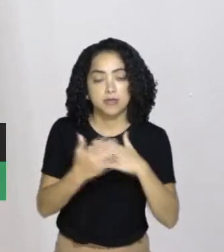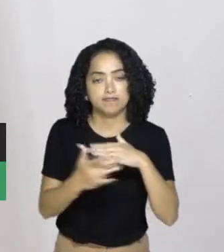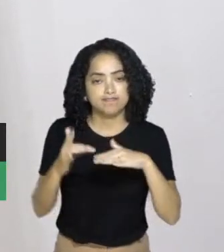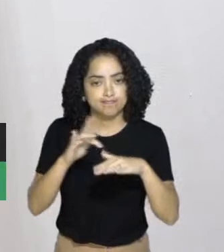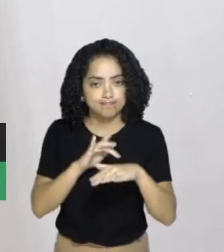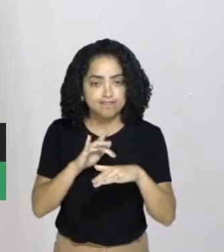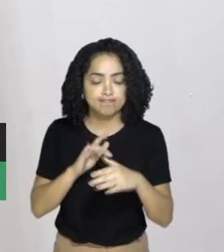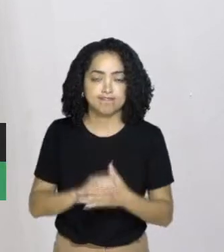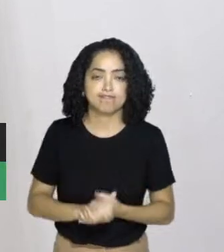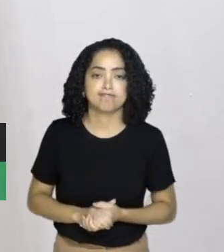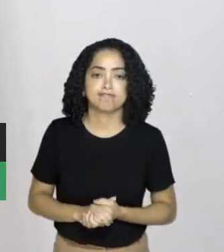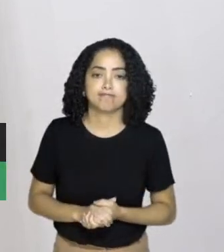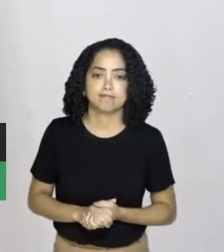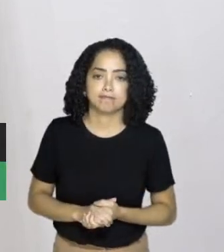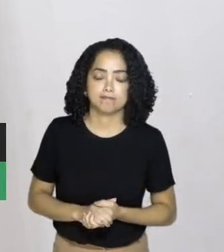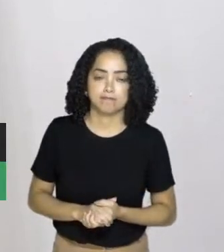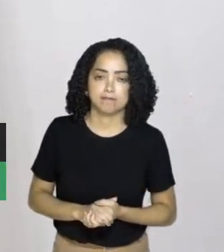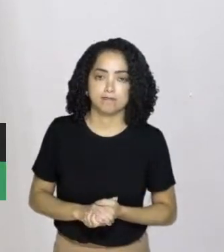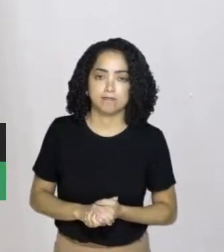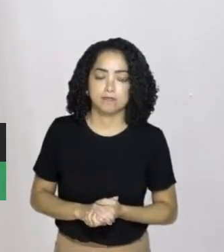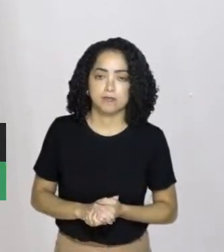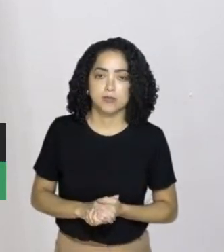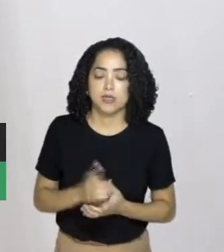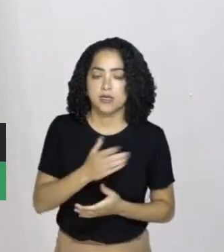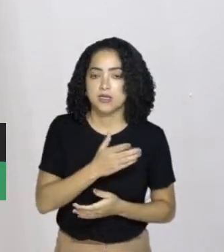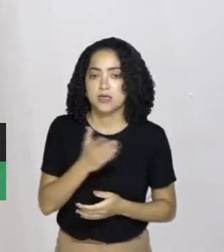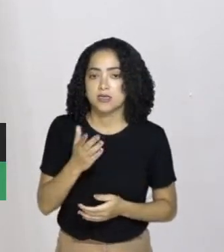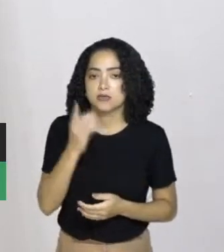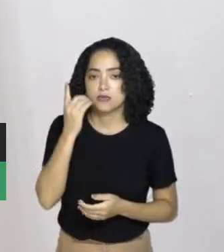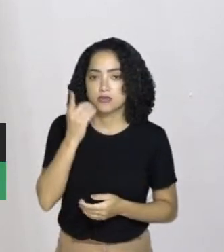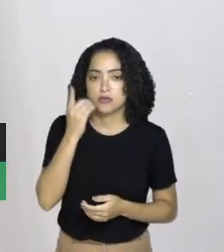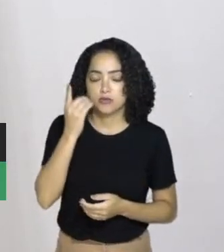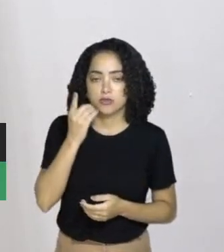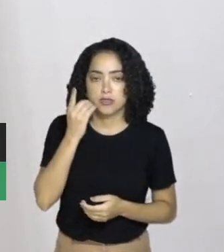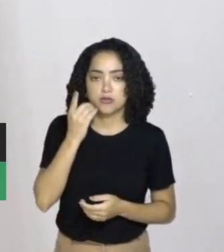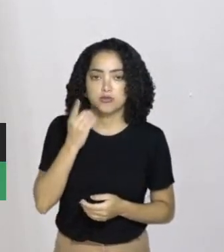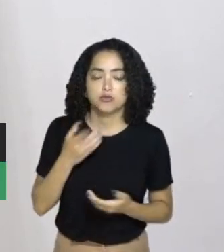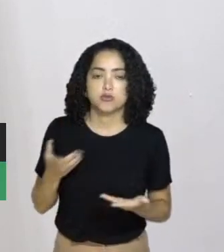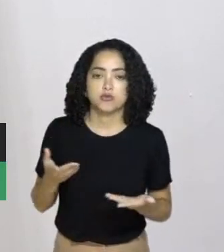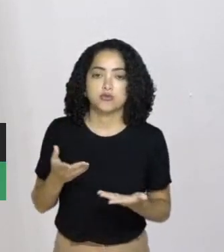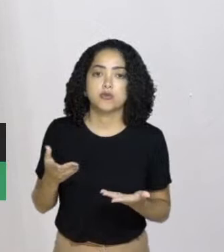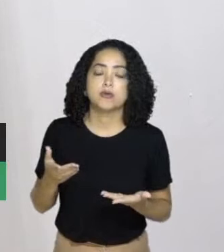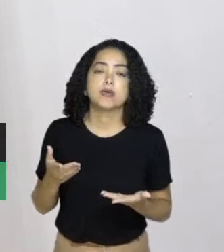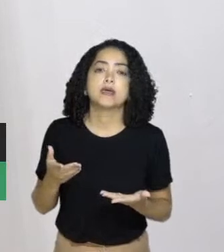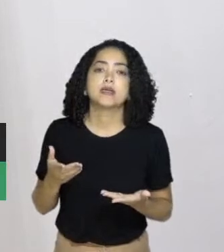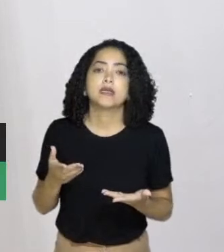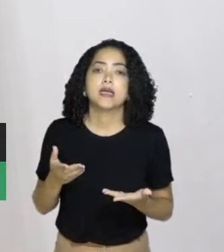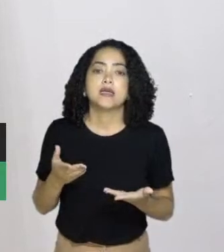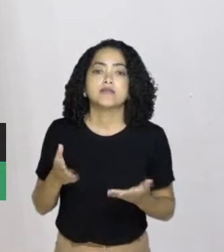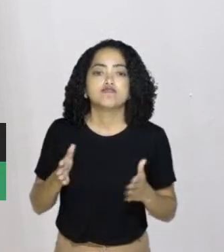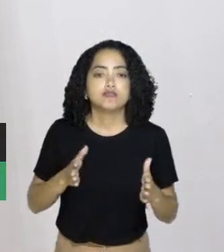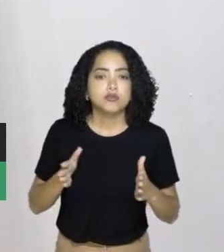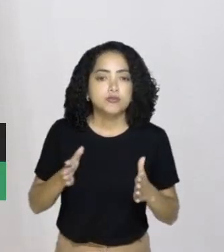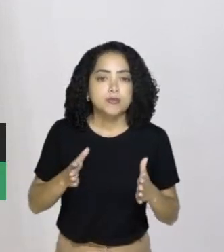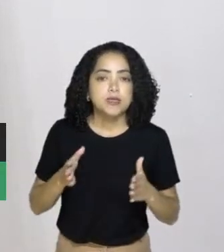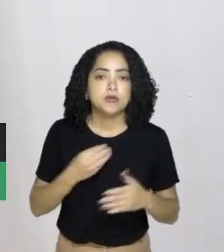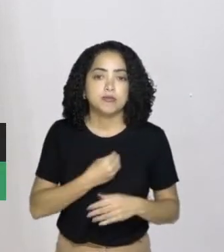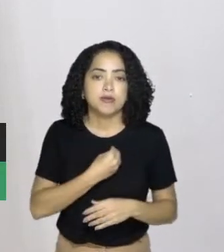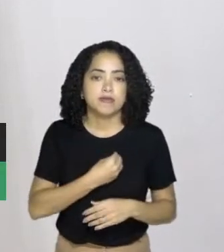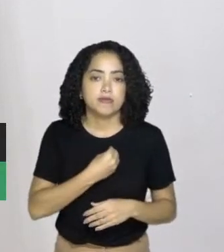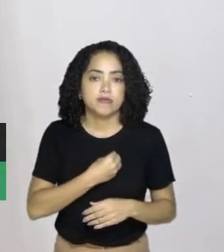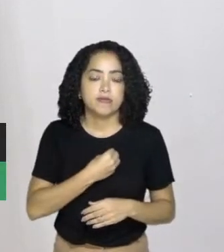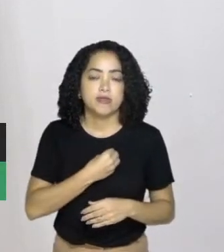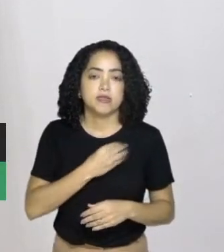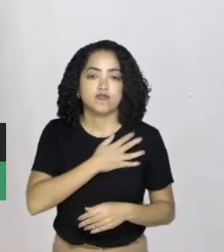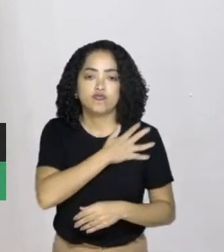redes sociais. Senhores deputados, durante a minha vida como militar, a foi submetido várias vezes a treinamentos